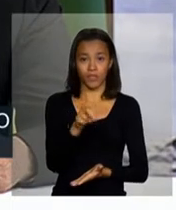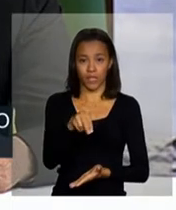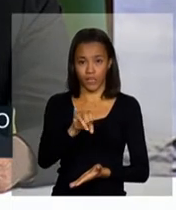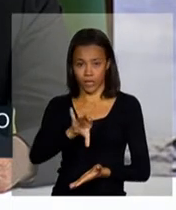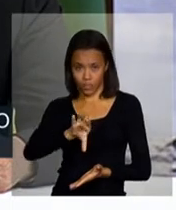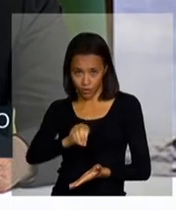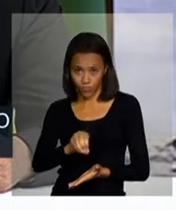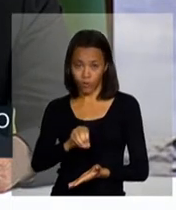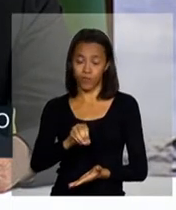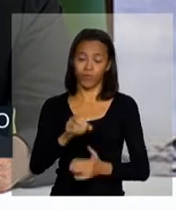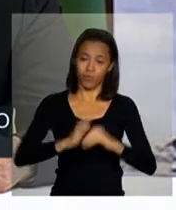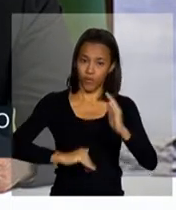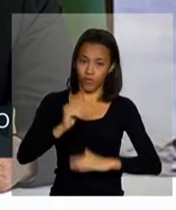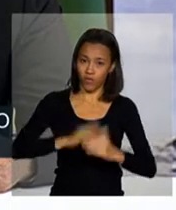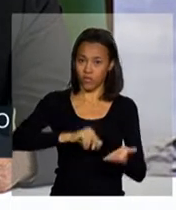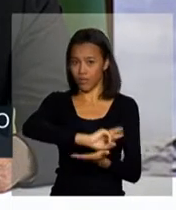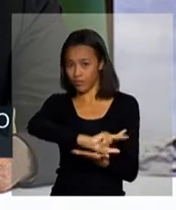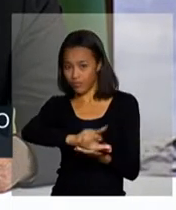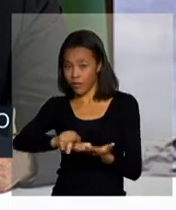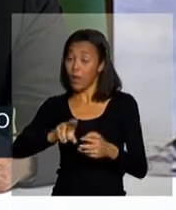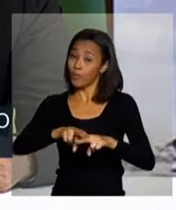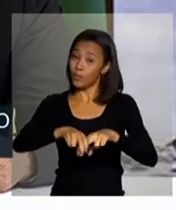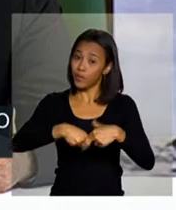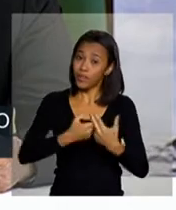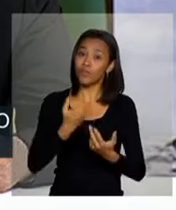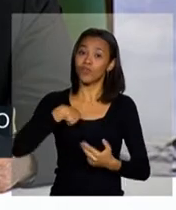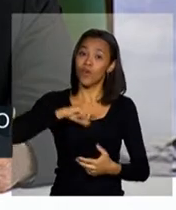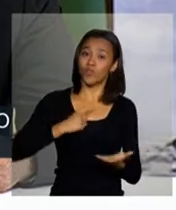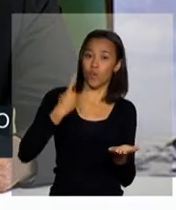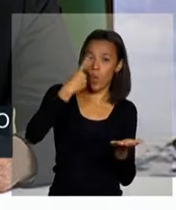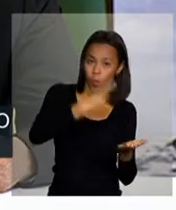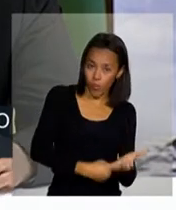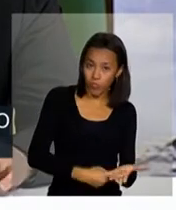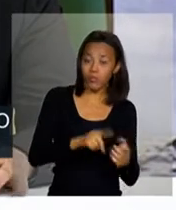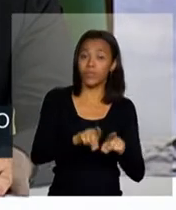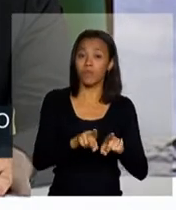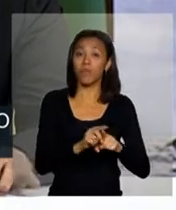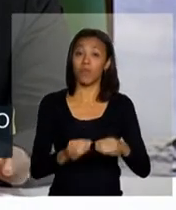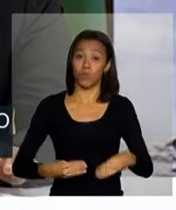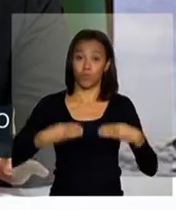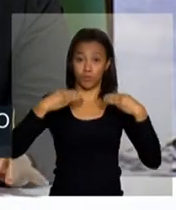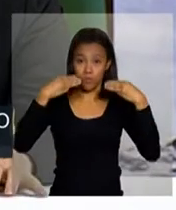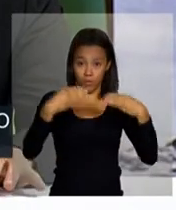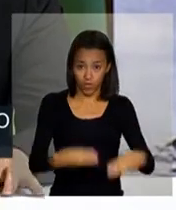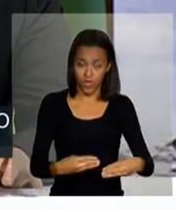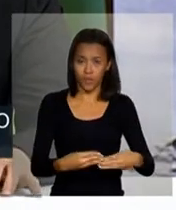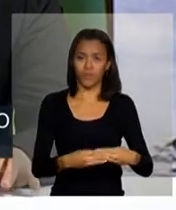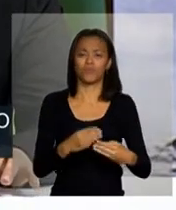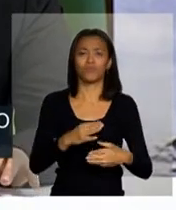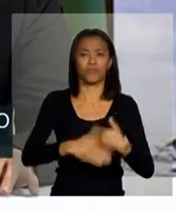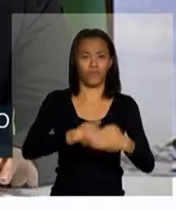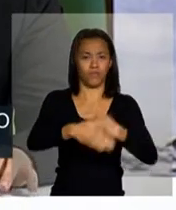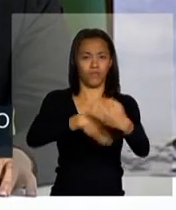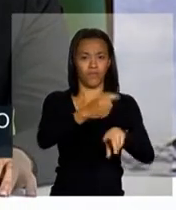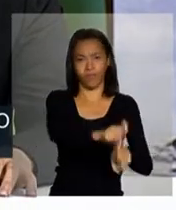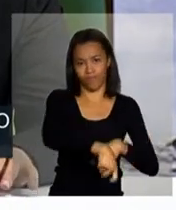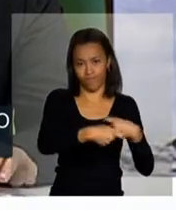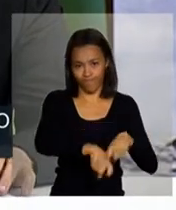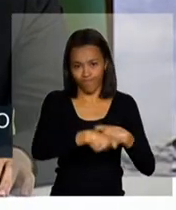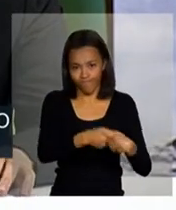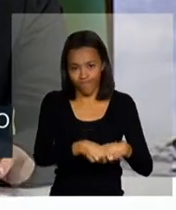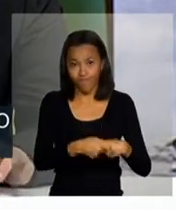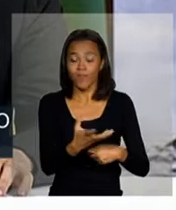E é por isso que fizemos a parceria com o Ministério do Desenvolvimento Agrário. Pretendemos